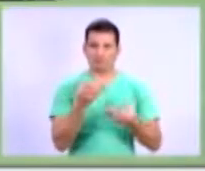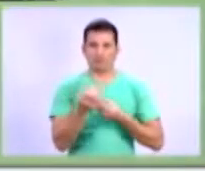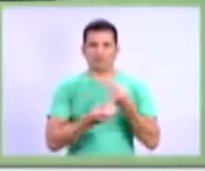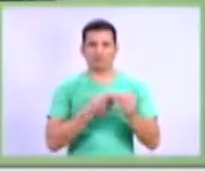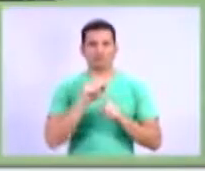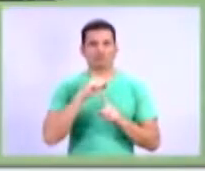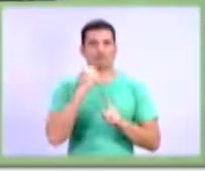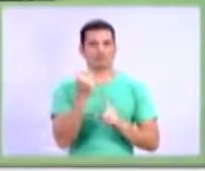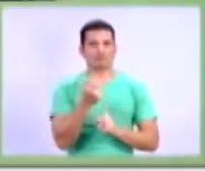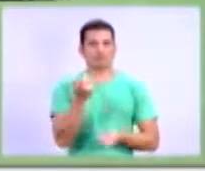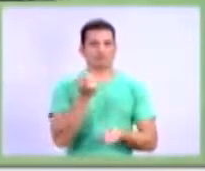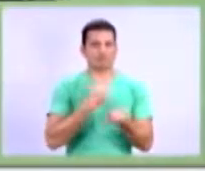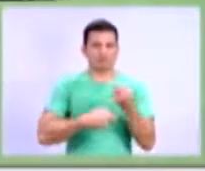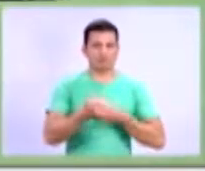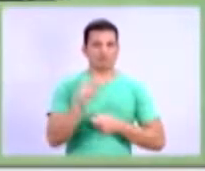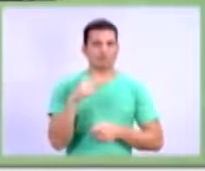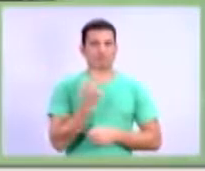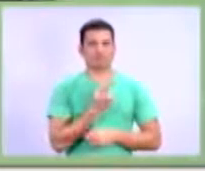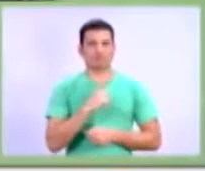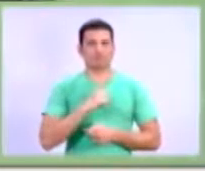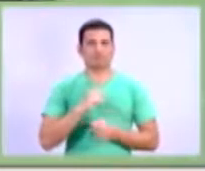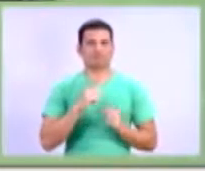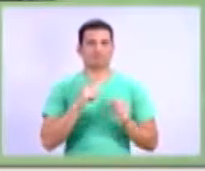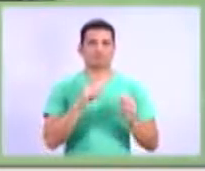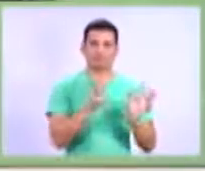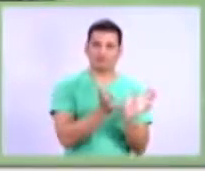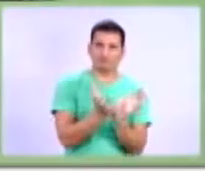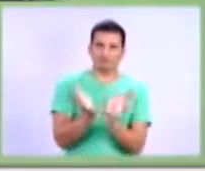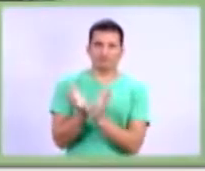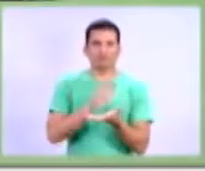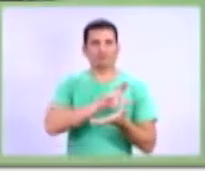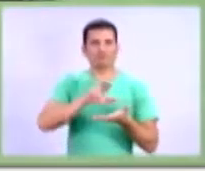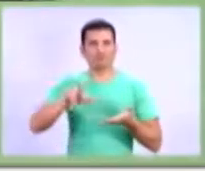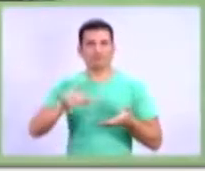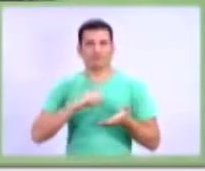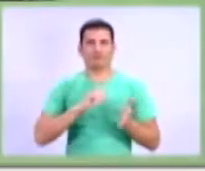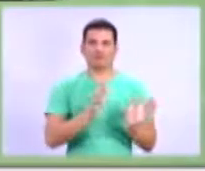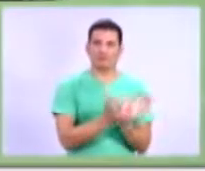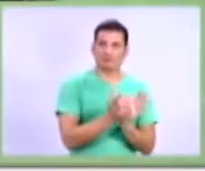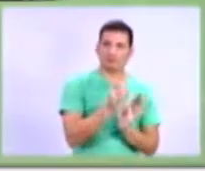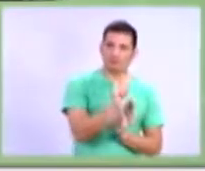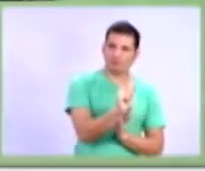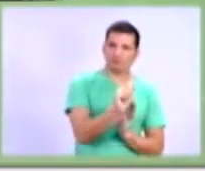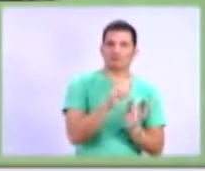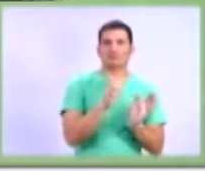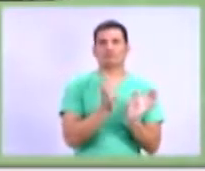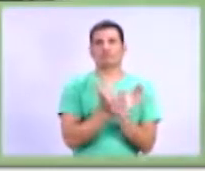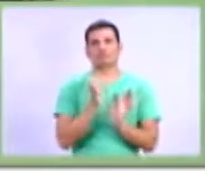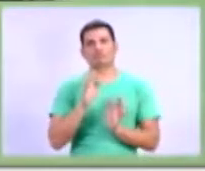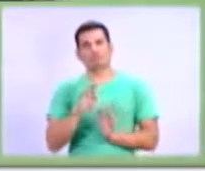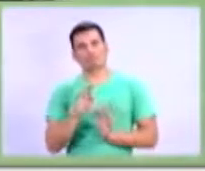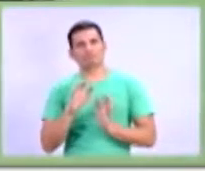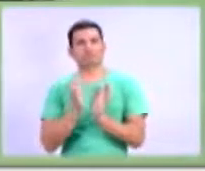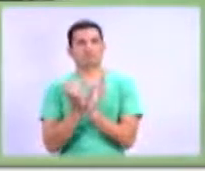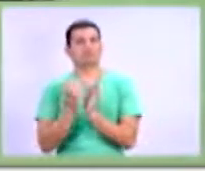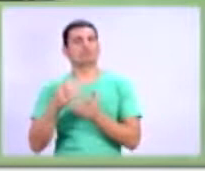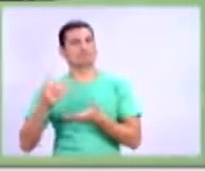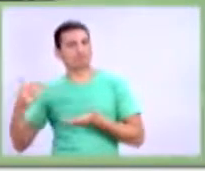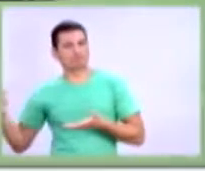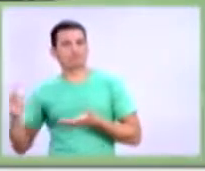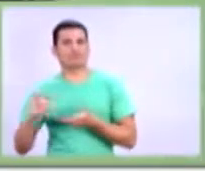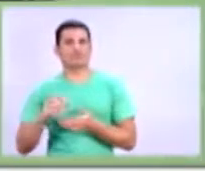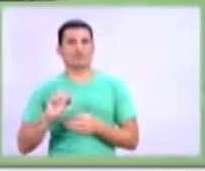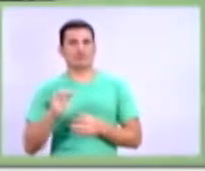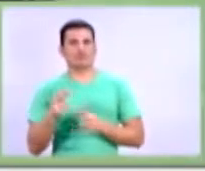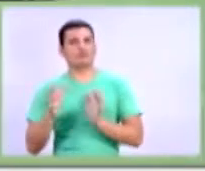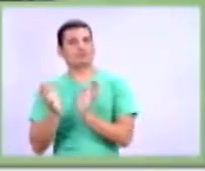capitalista, nós somos uma sociedade dividida em classes. Então, nós temos a classe alta, a classe média, a classe baixa, ou a classe